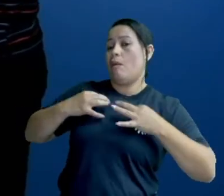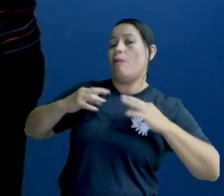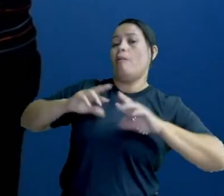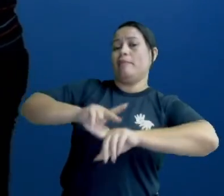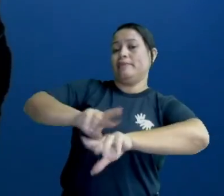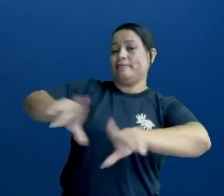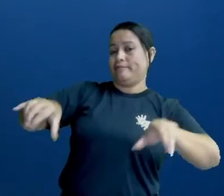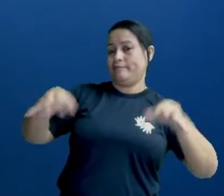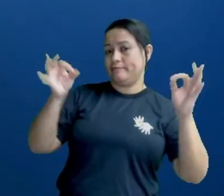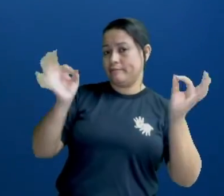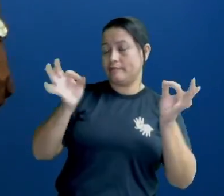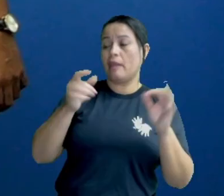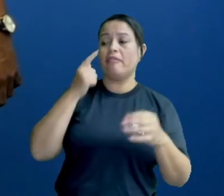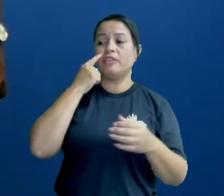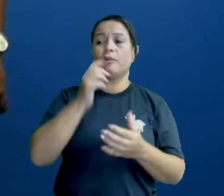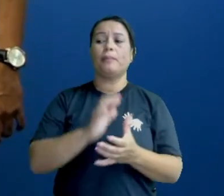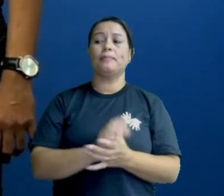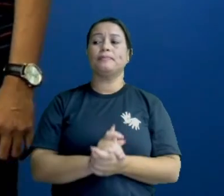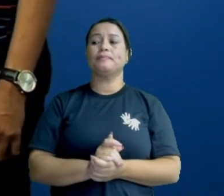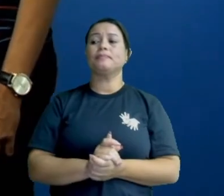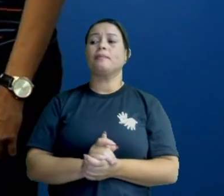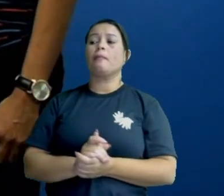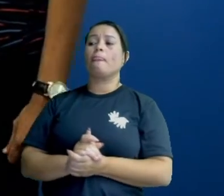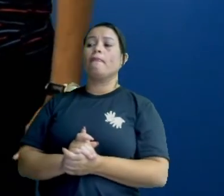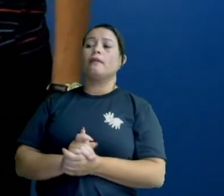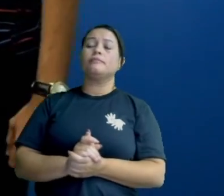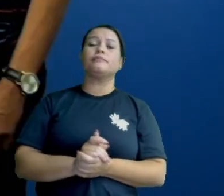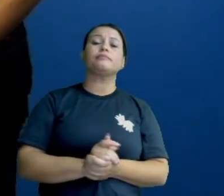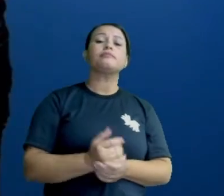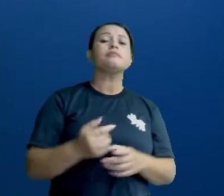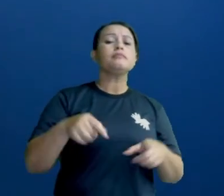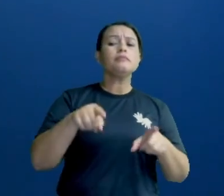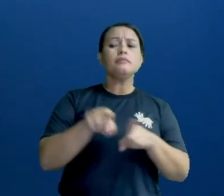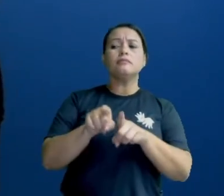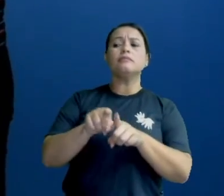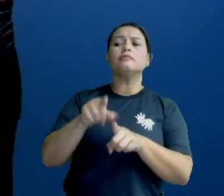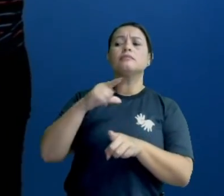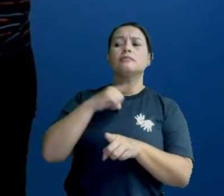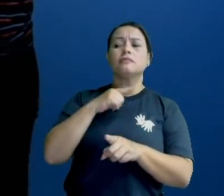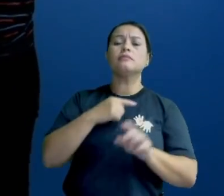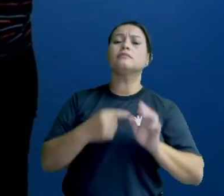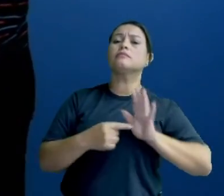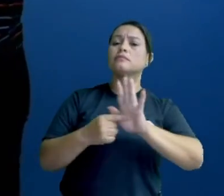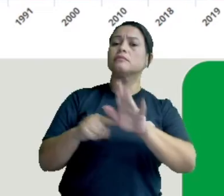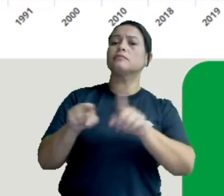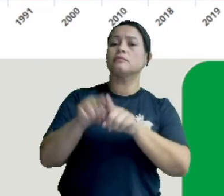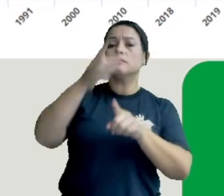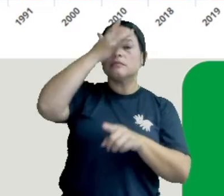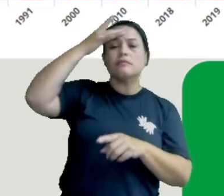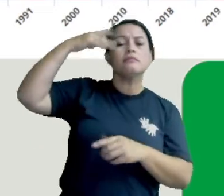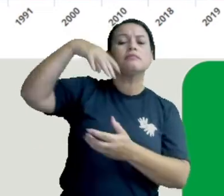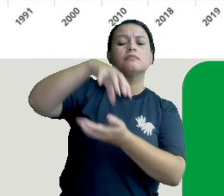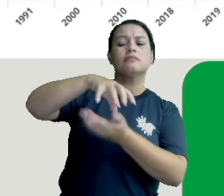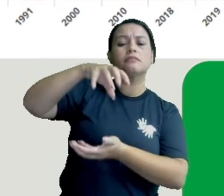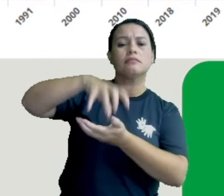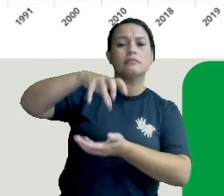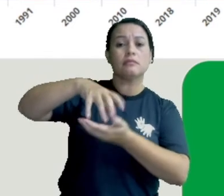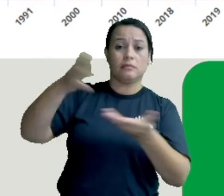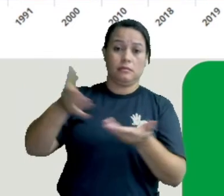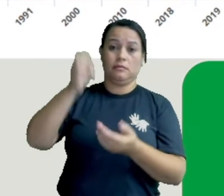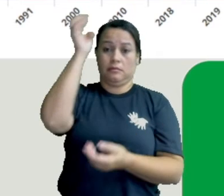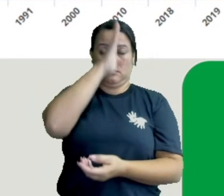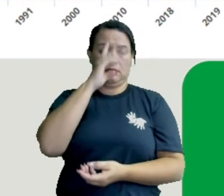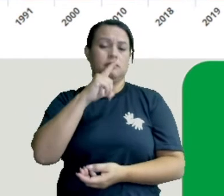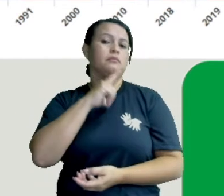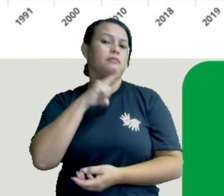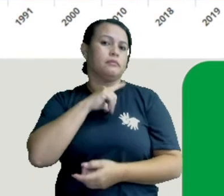entre outras coisas, né? Bem, nesse sentido também é importante tratar do envelhecimento da nossa população. O Brasil, que hoje é um país